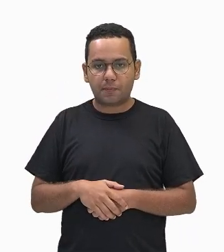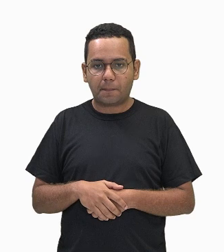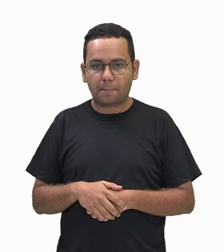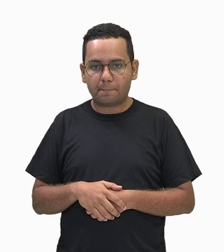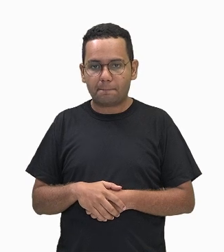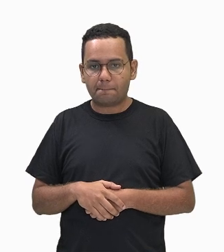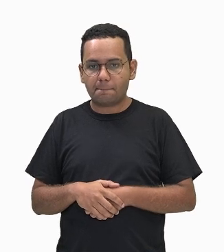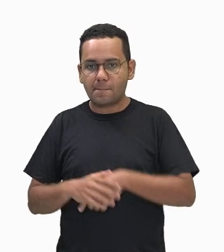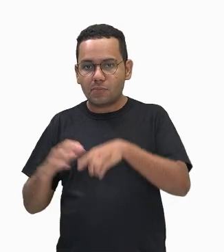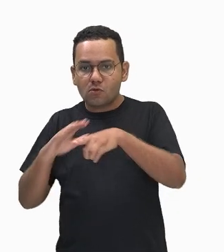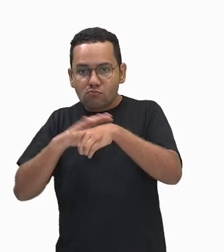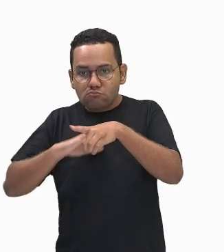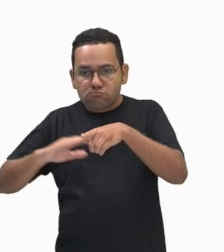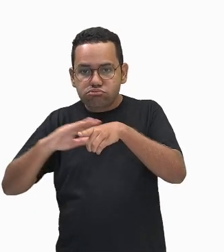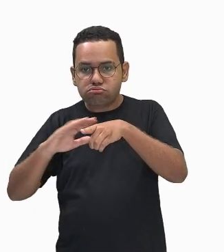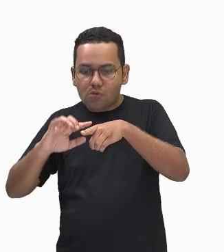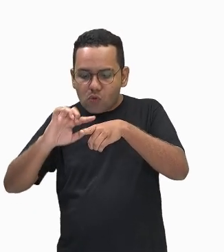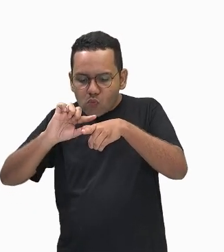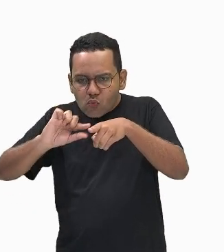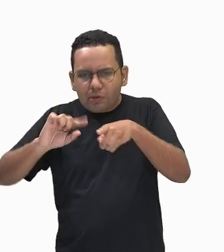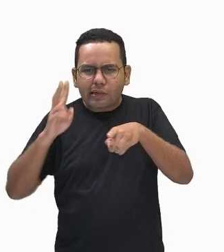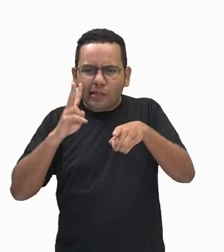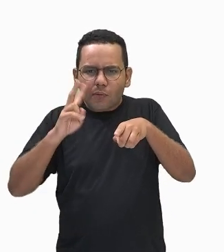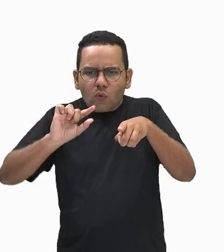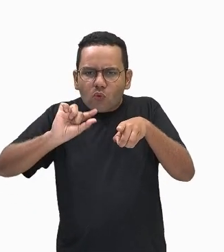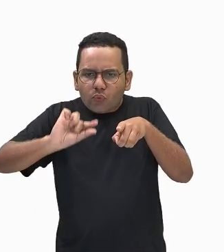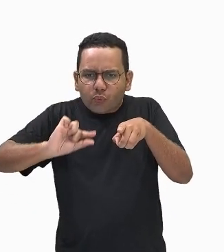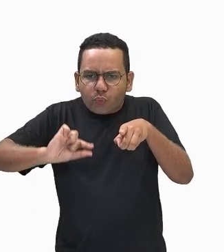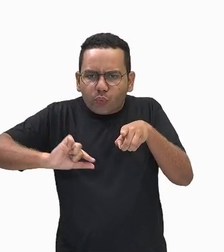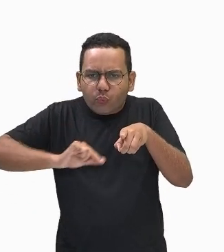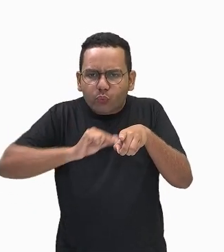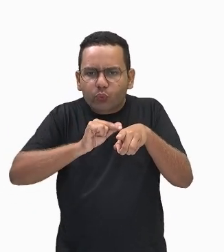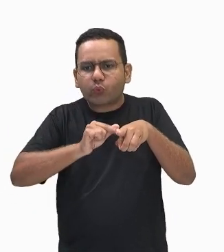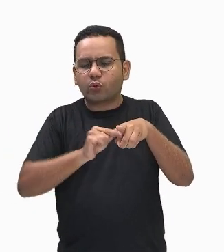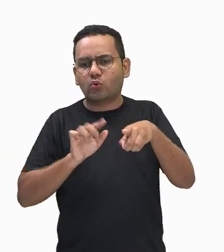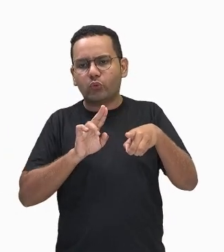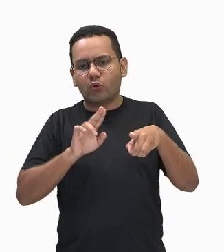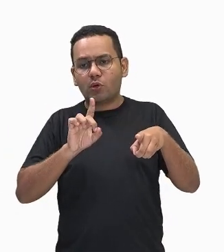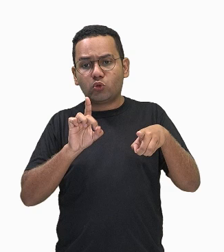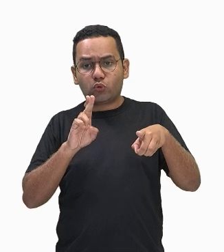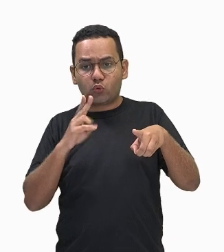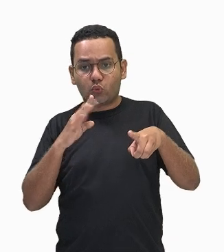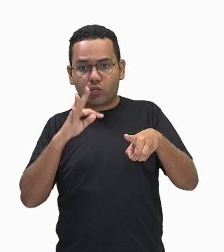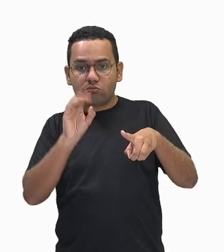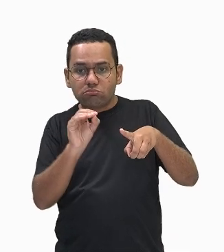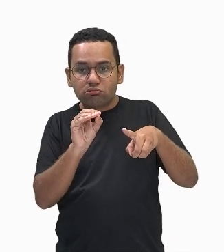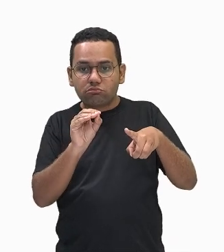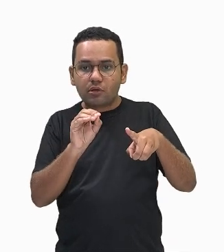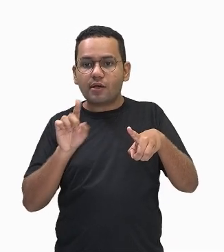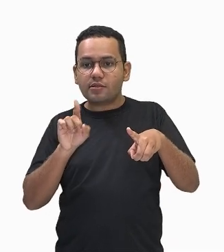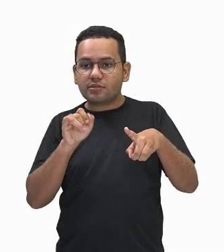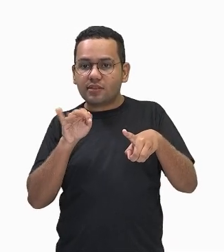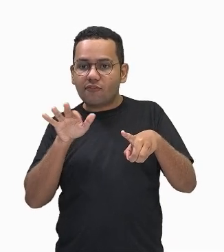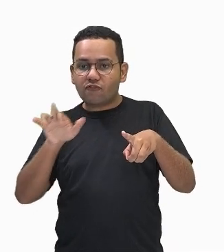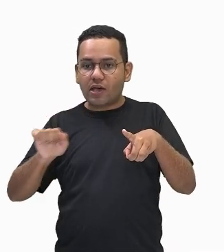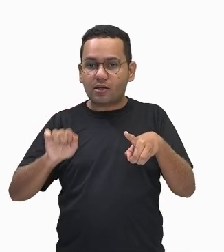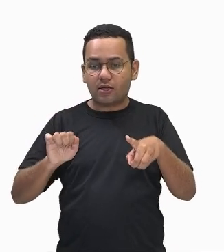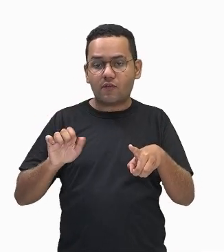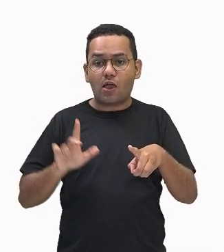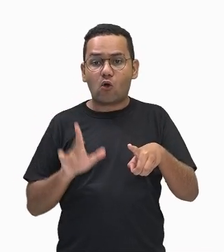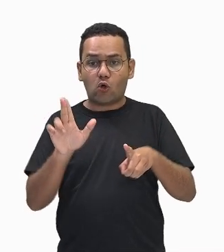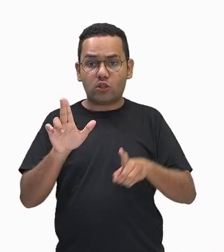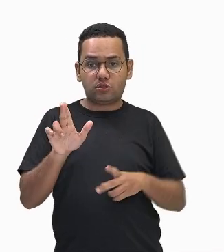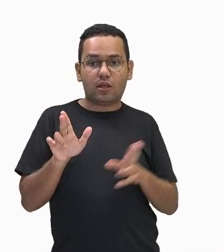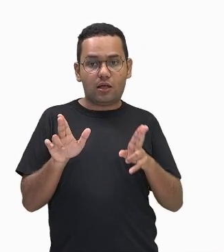deferente ou ducto deferente e dessa forma impede que o espermatozoide chegue até a uretra e seja eliminado por meio